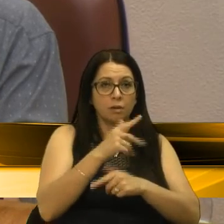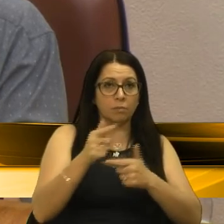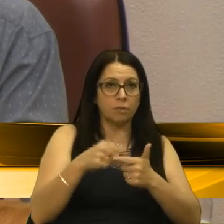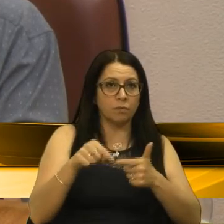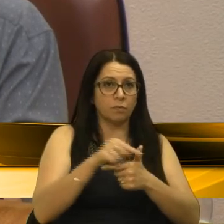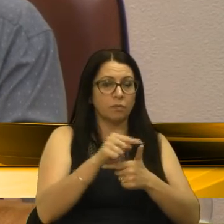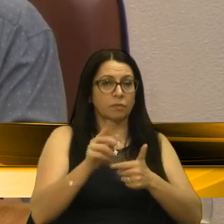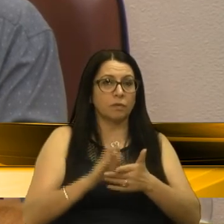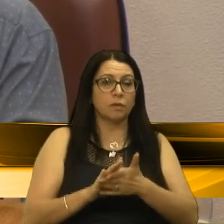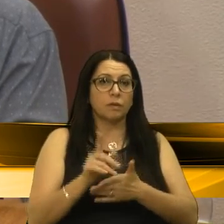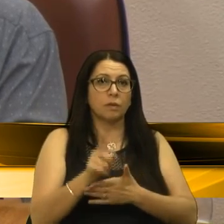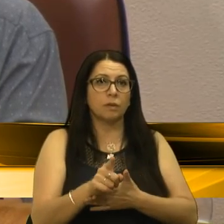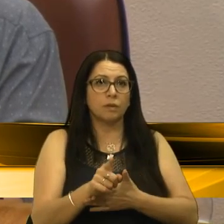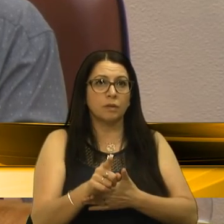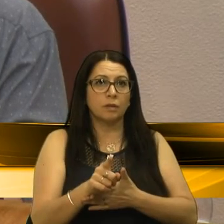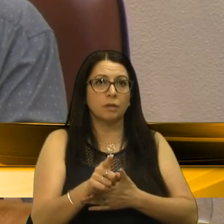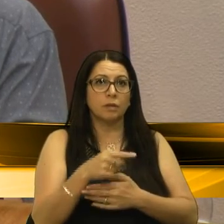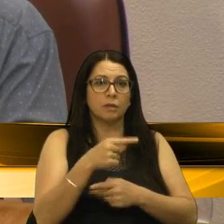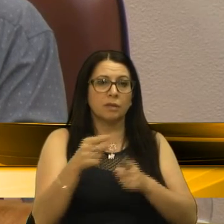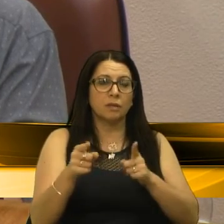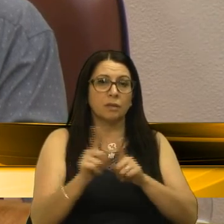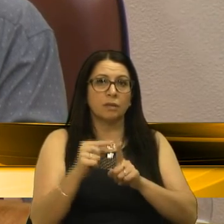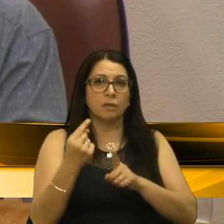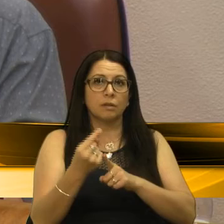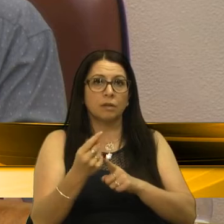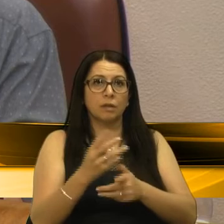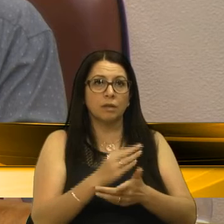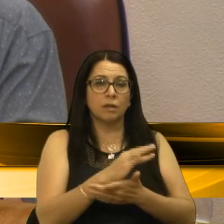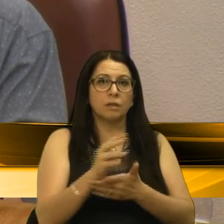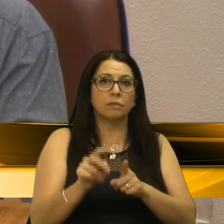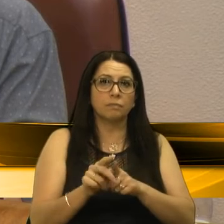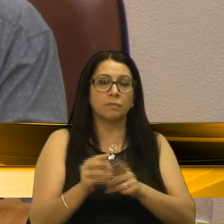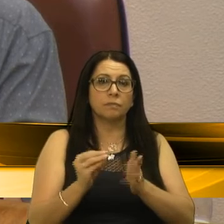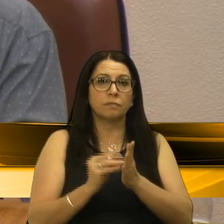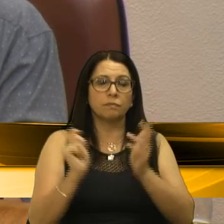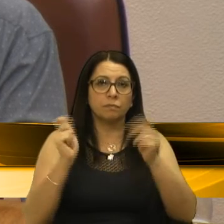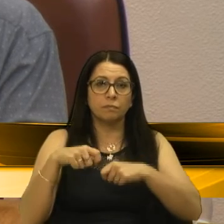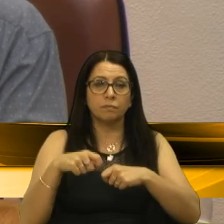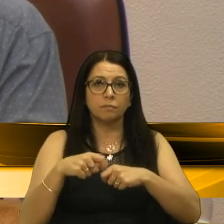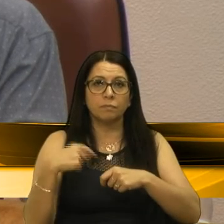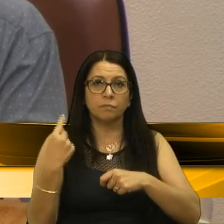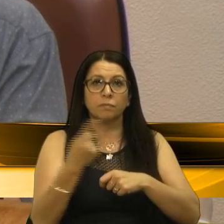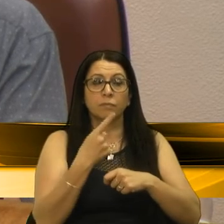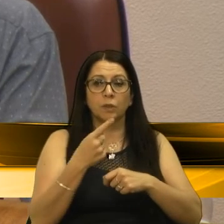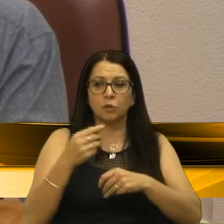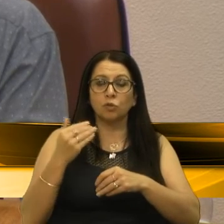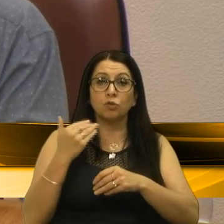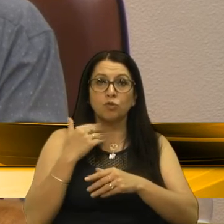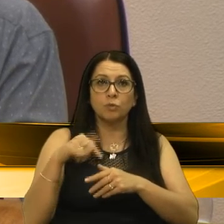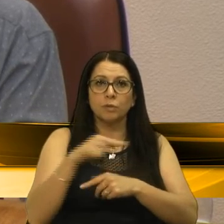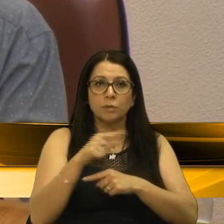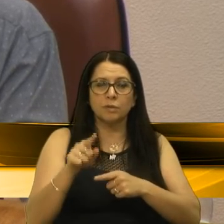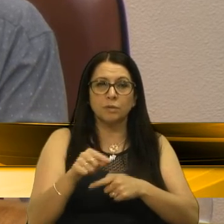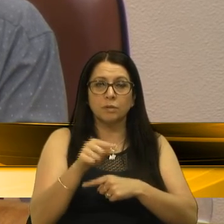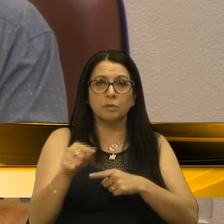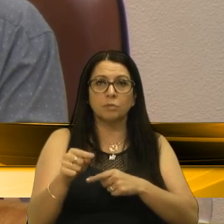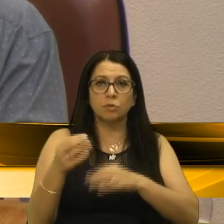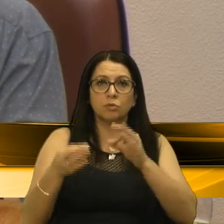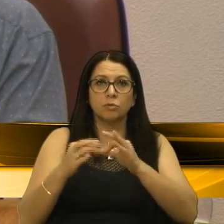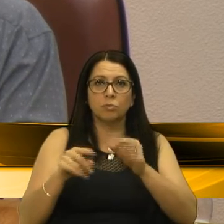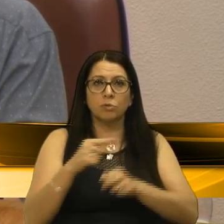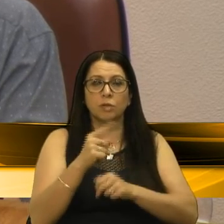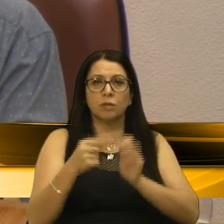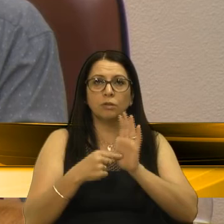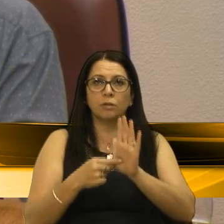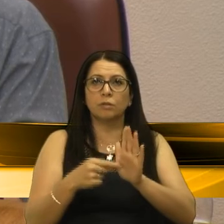à Justiça Estadual. Ante o exposto, declaro a incompetência absoluta deste juízo para o julgamento de